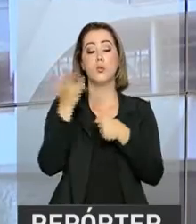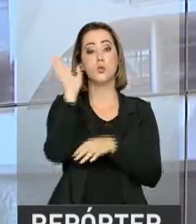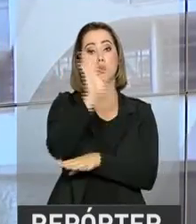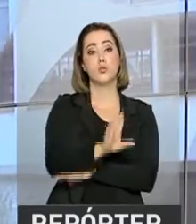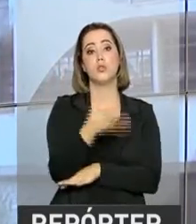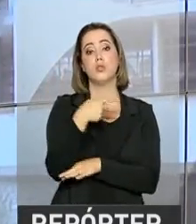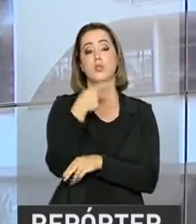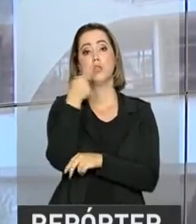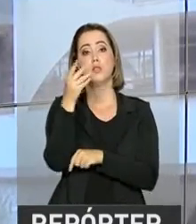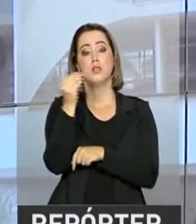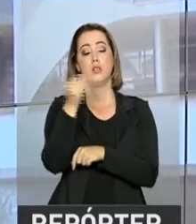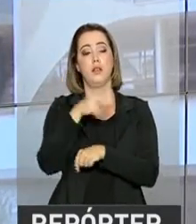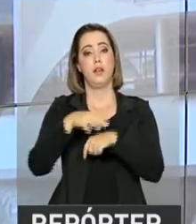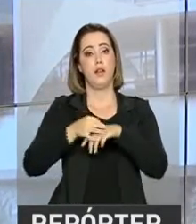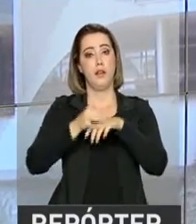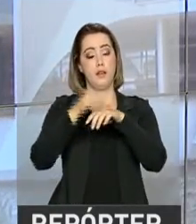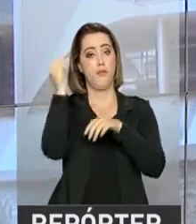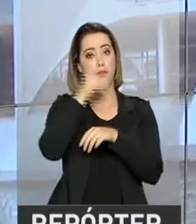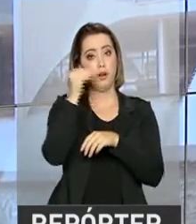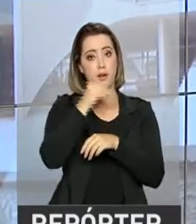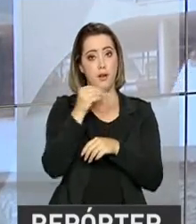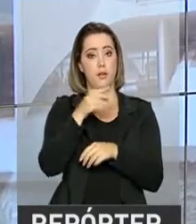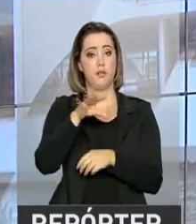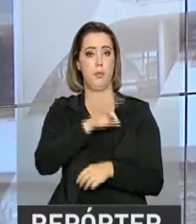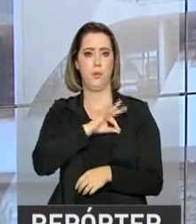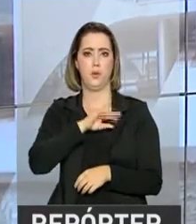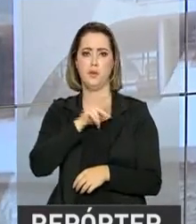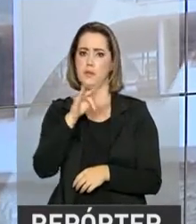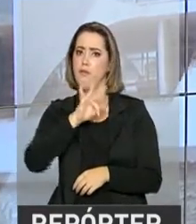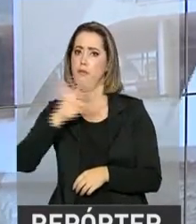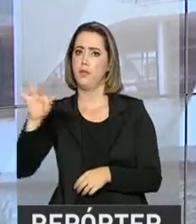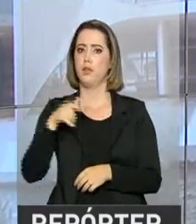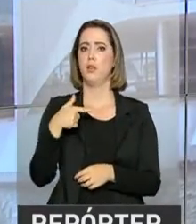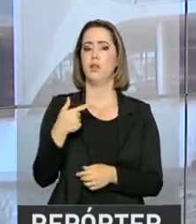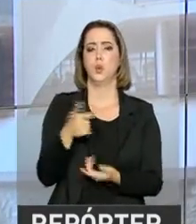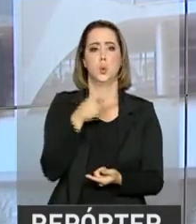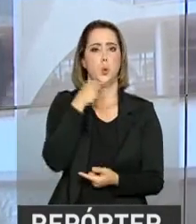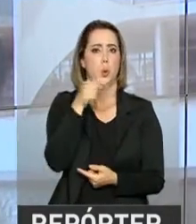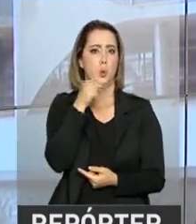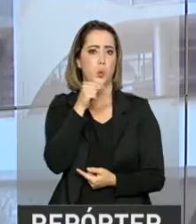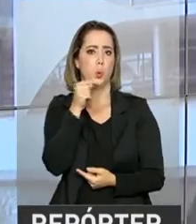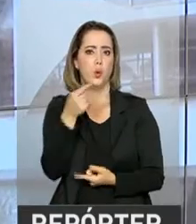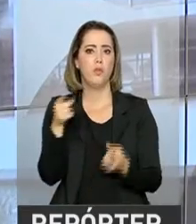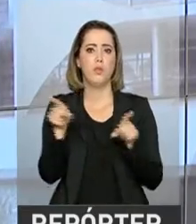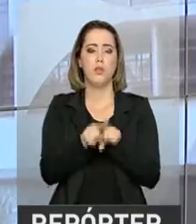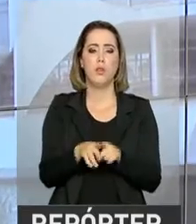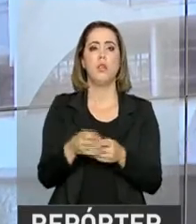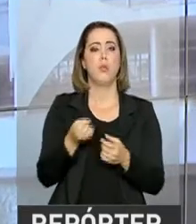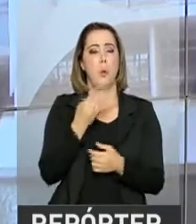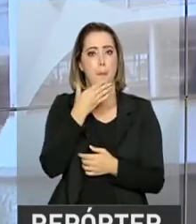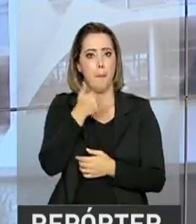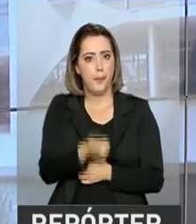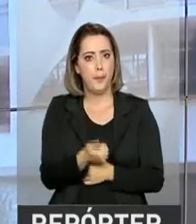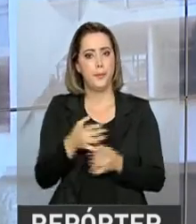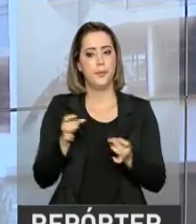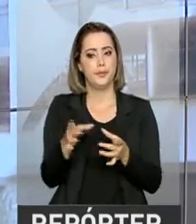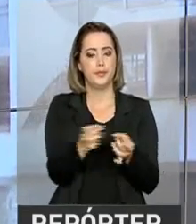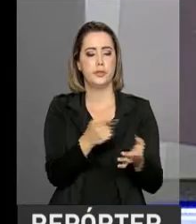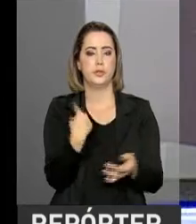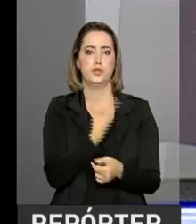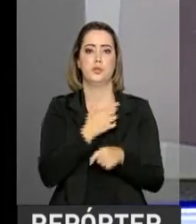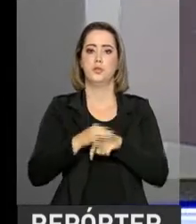carne é fraca da polícia federal o ministro ressaltou que não tem dúvidas da qualidade do produto exportado vamos ouvi